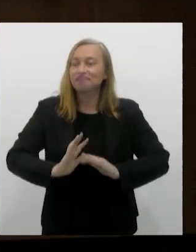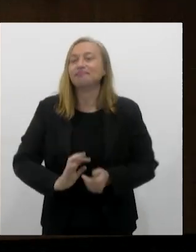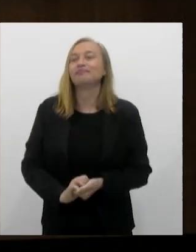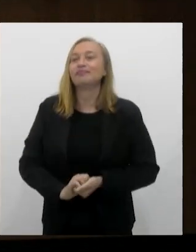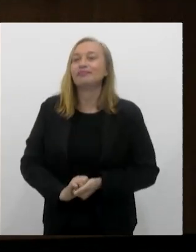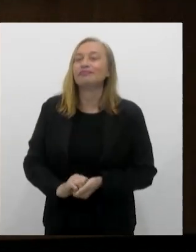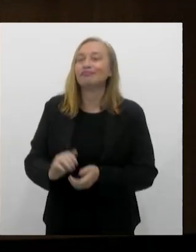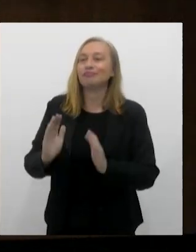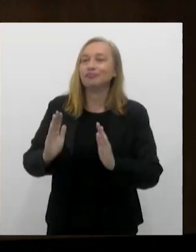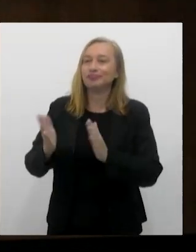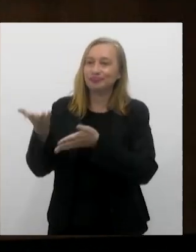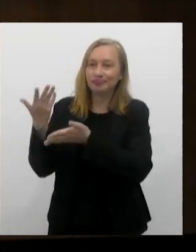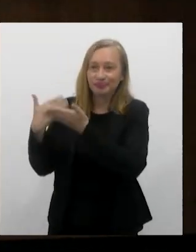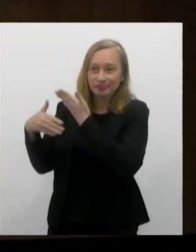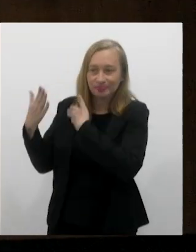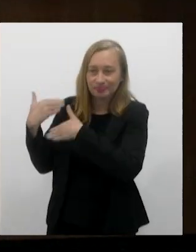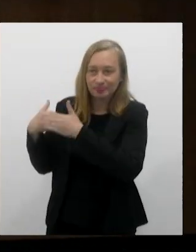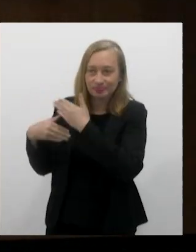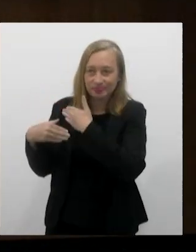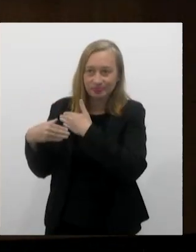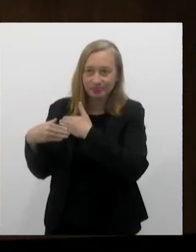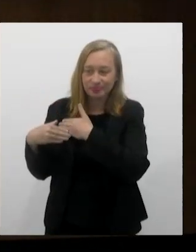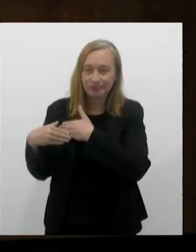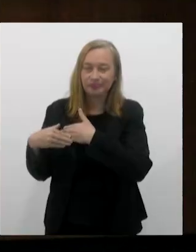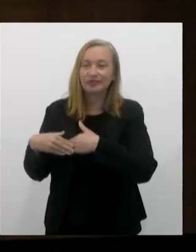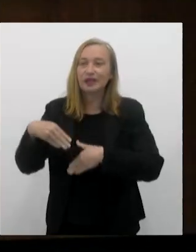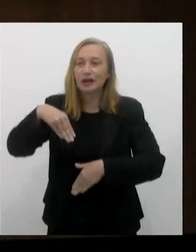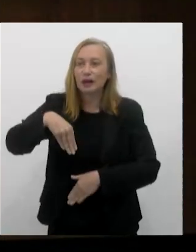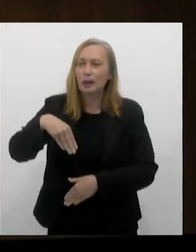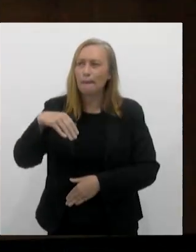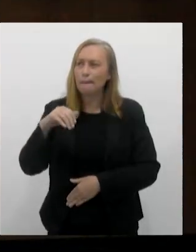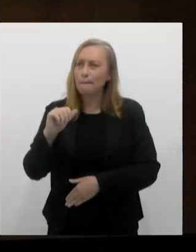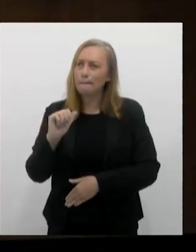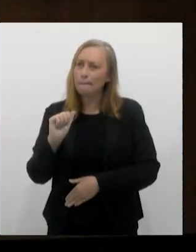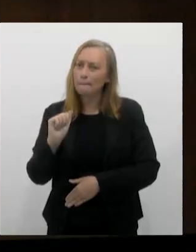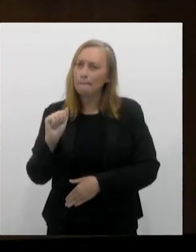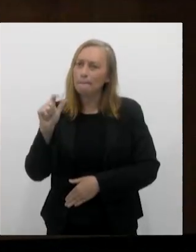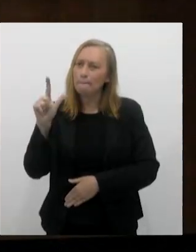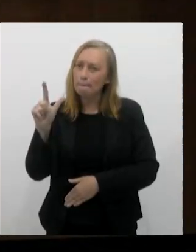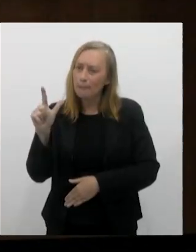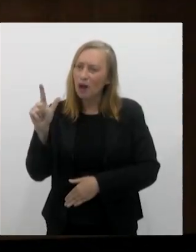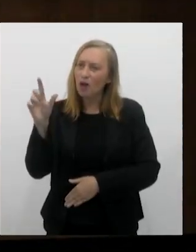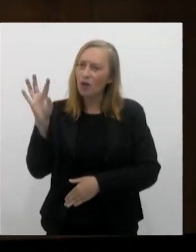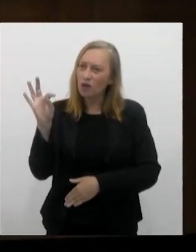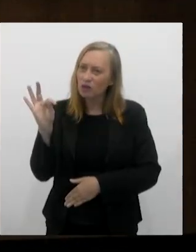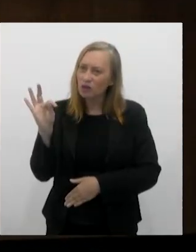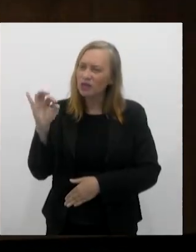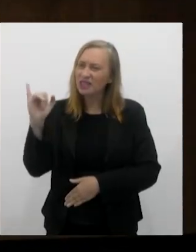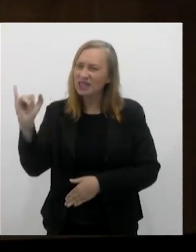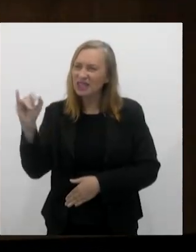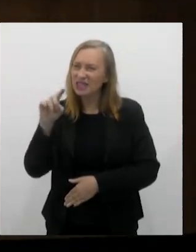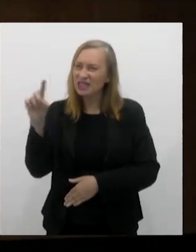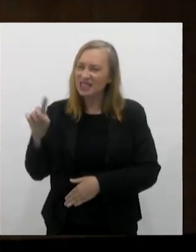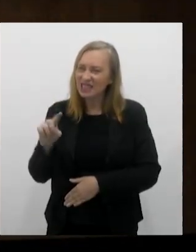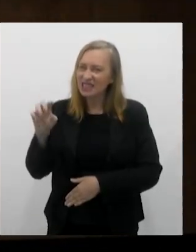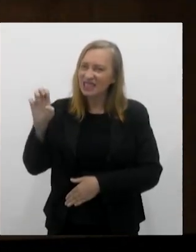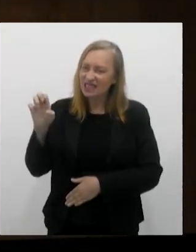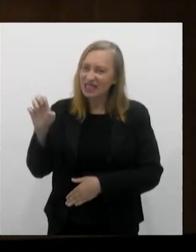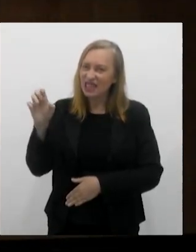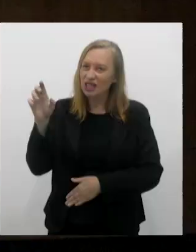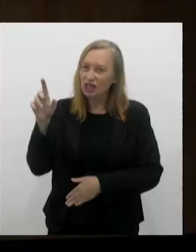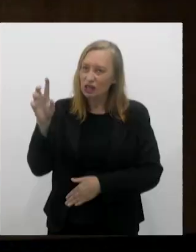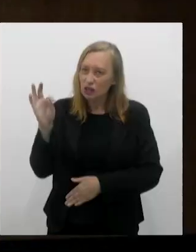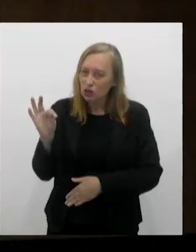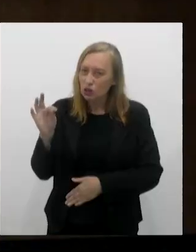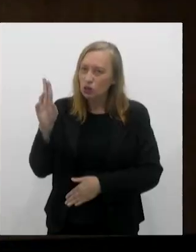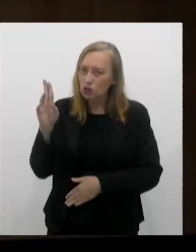na época que Mao Tse-tung, viu, Mink? Mao Tse-tung era o plenipotenciário da